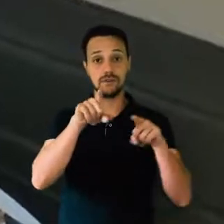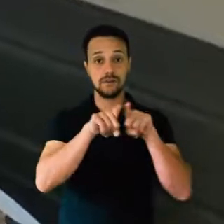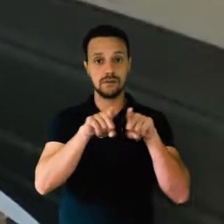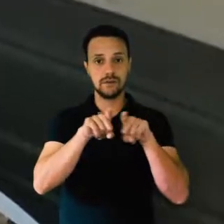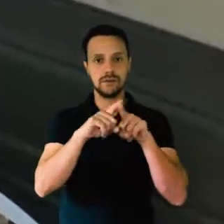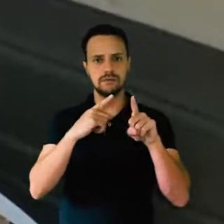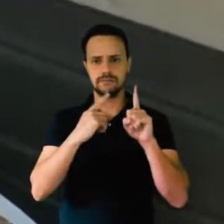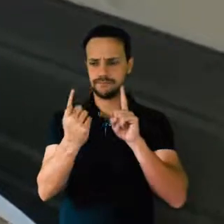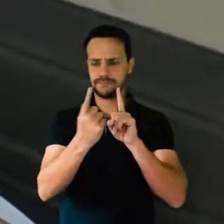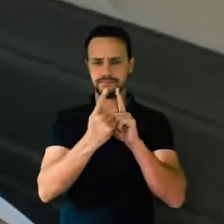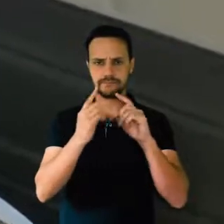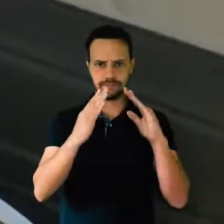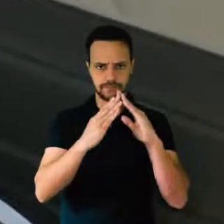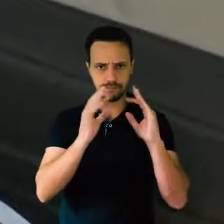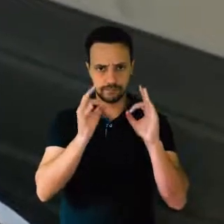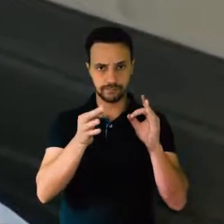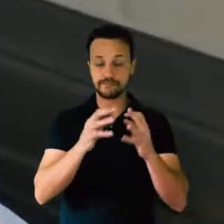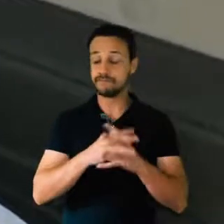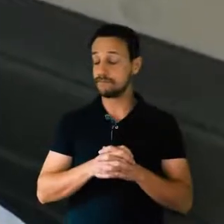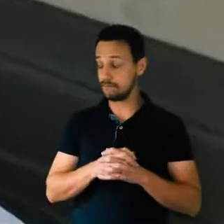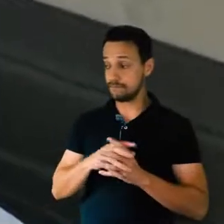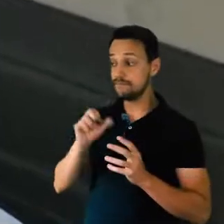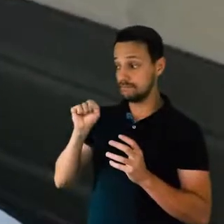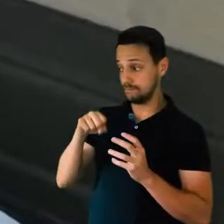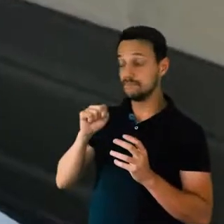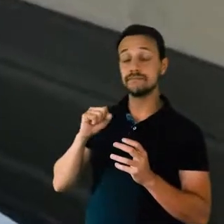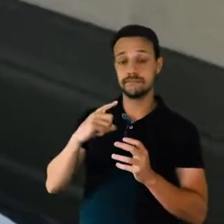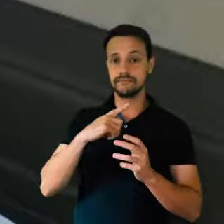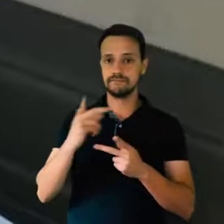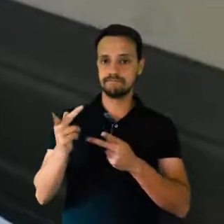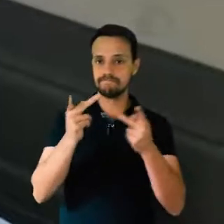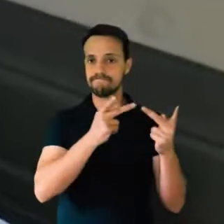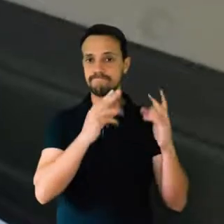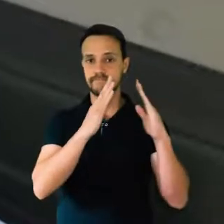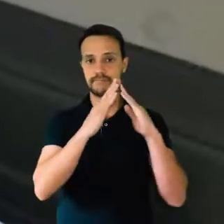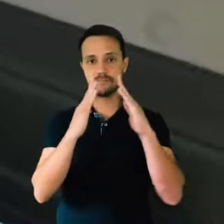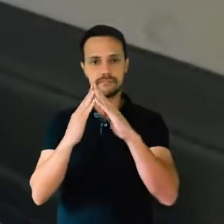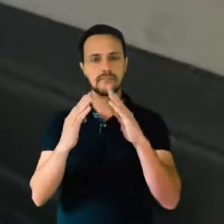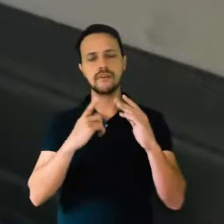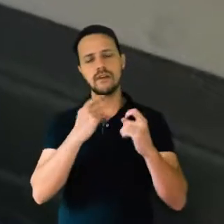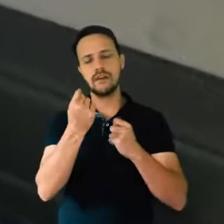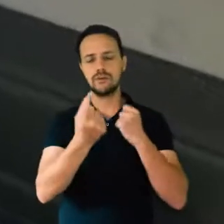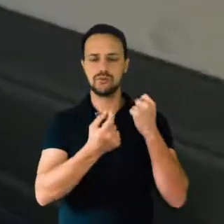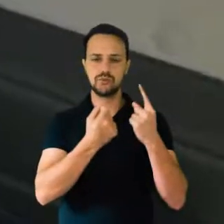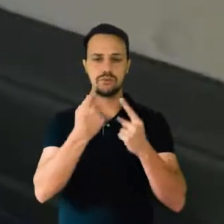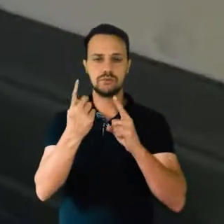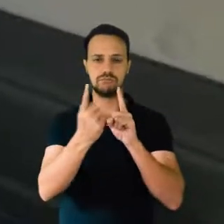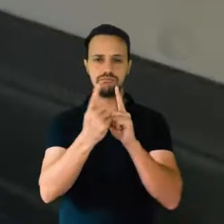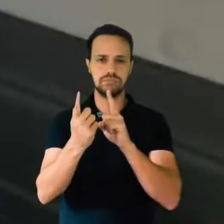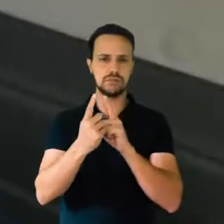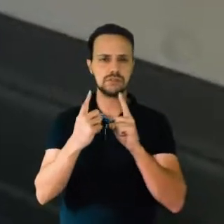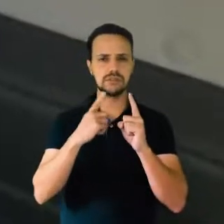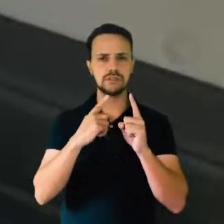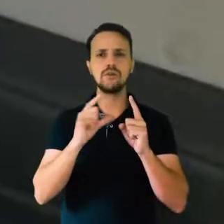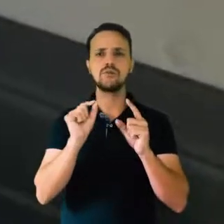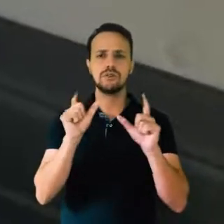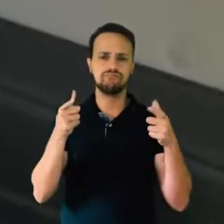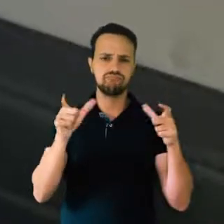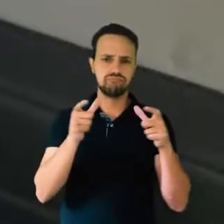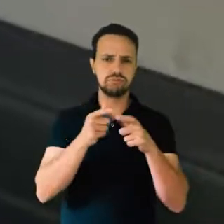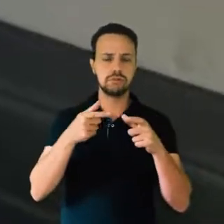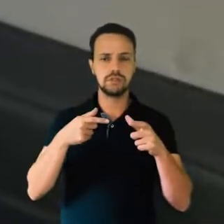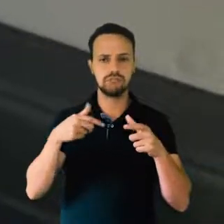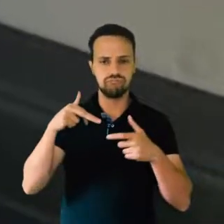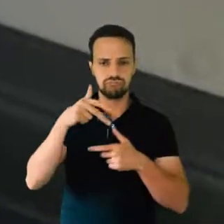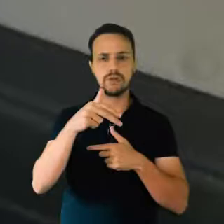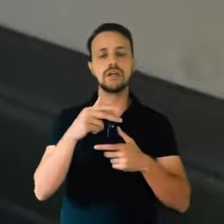você também faz um atendimento domiciliar. Sim, fazemos visitas domiciliares para alguns pacientes que têm menos mobilidade,